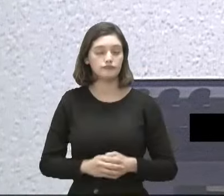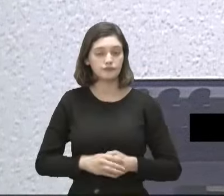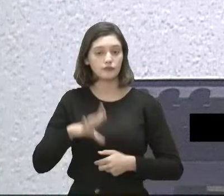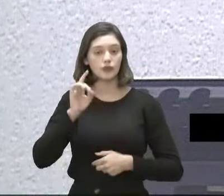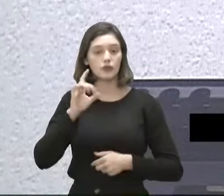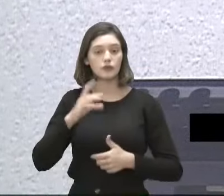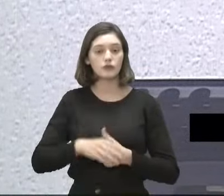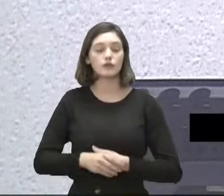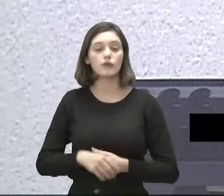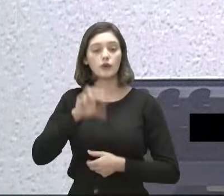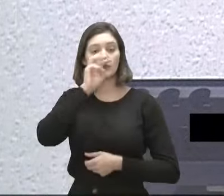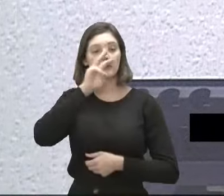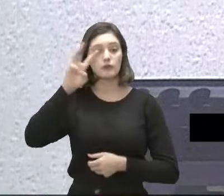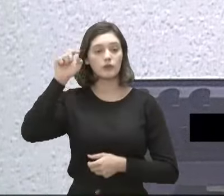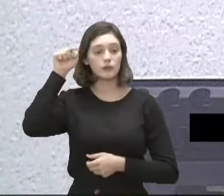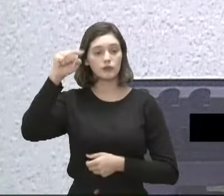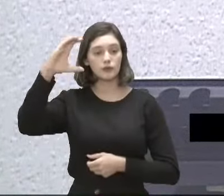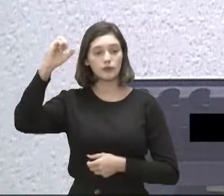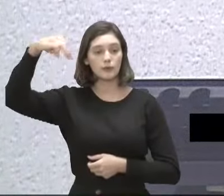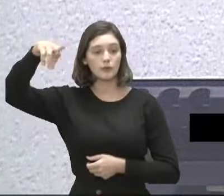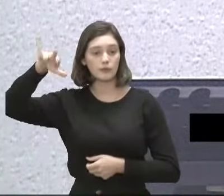acessar o endereço